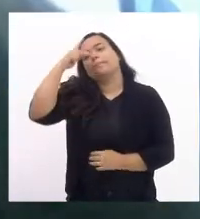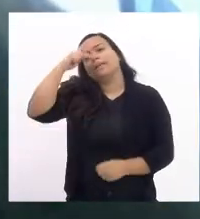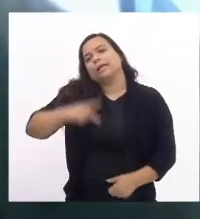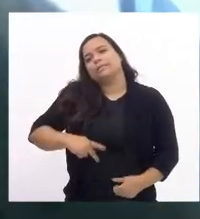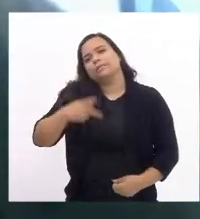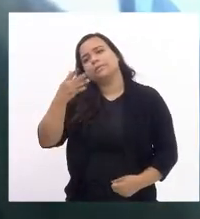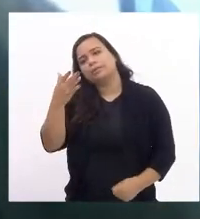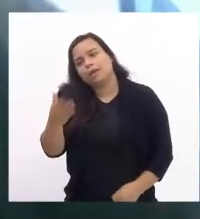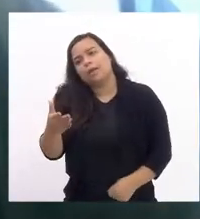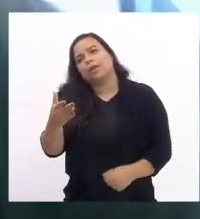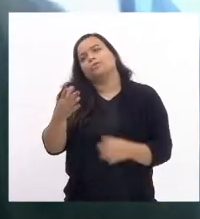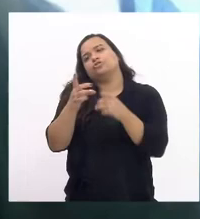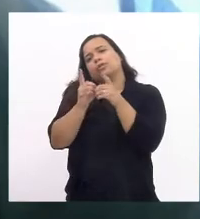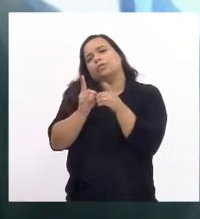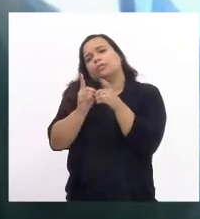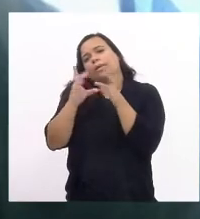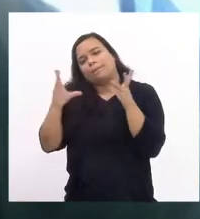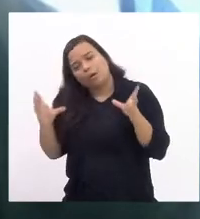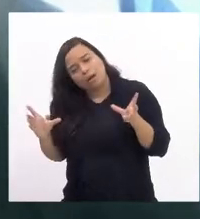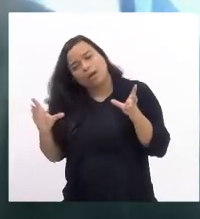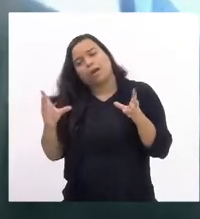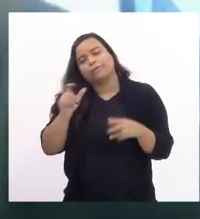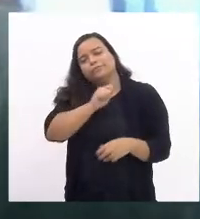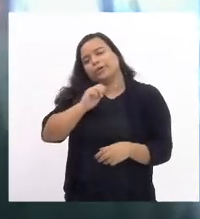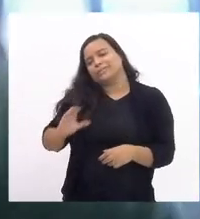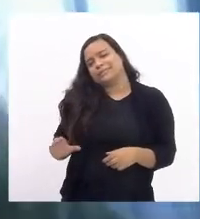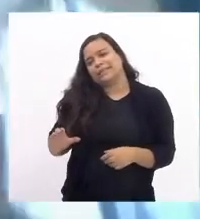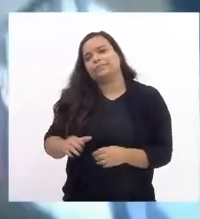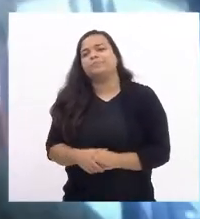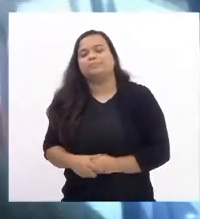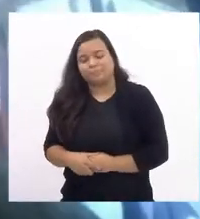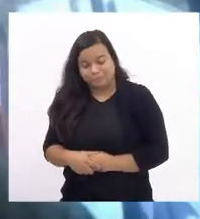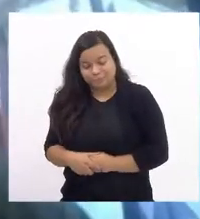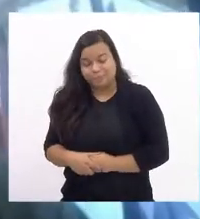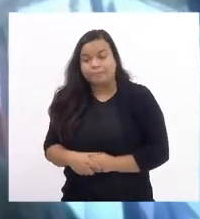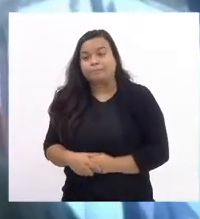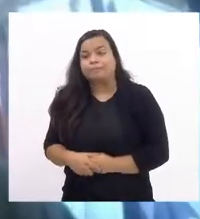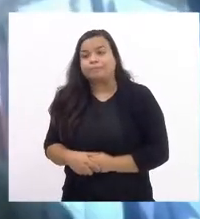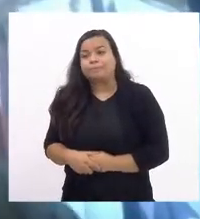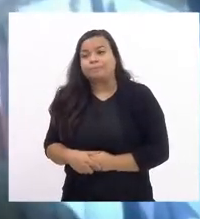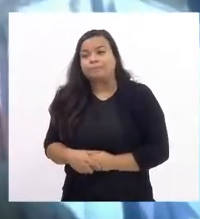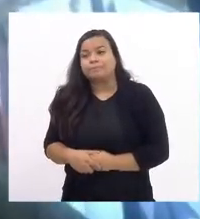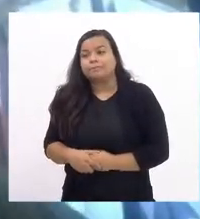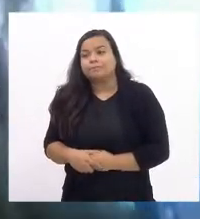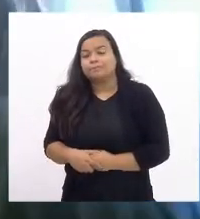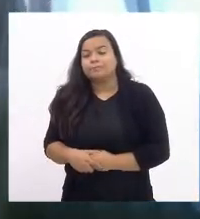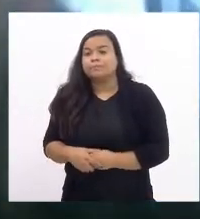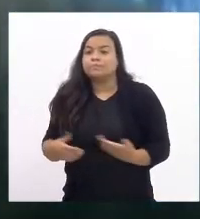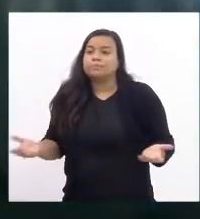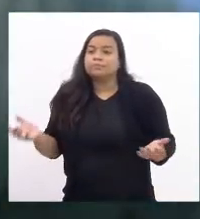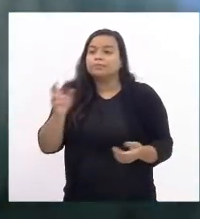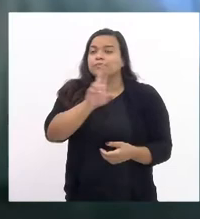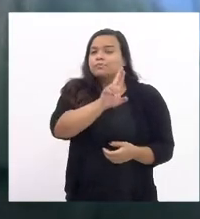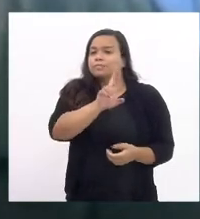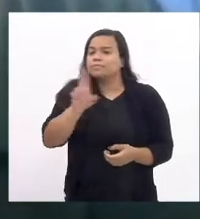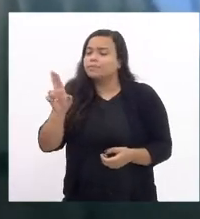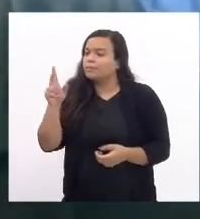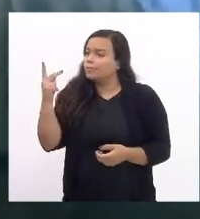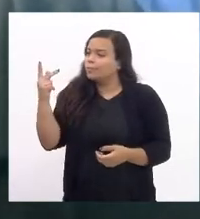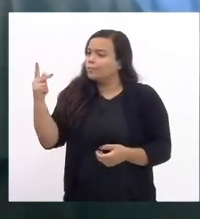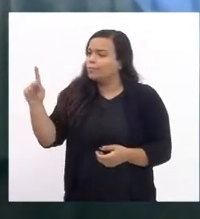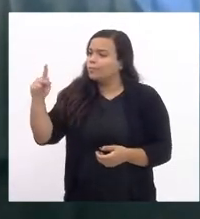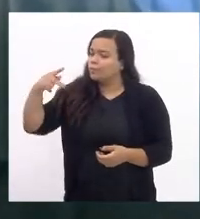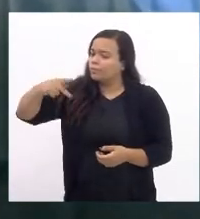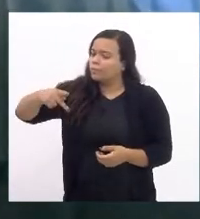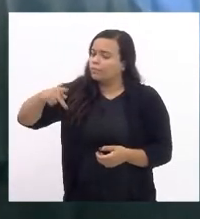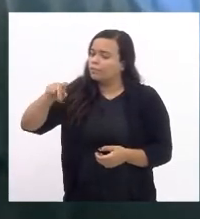Presidente democrático André Siciliano, em nome da liderança do